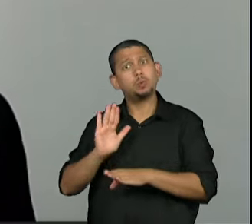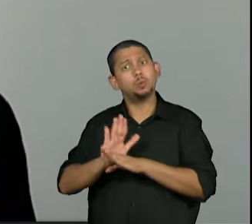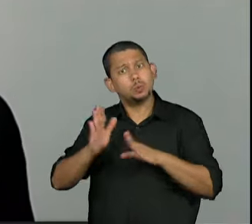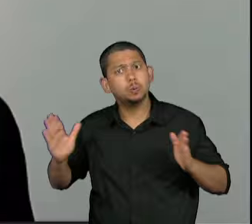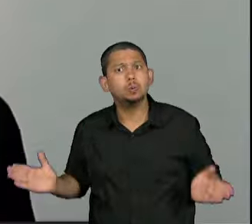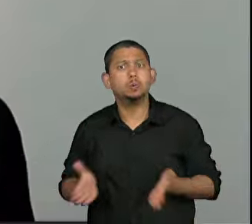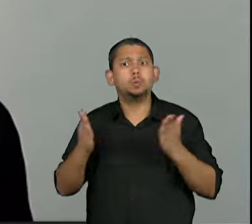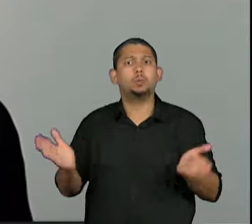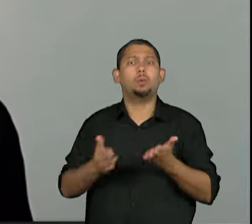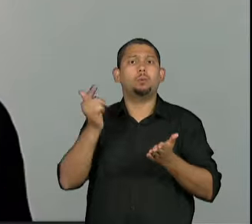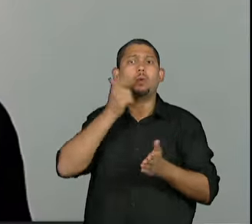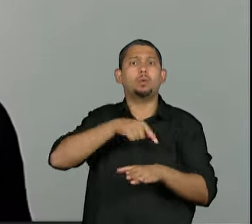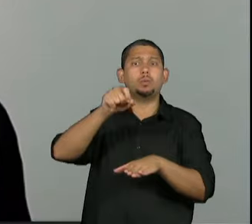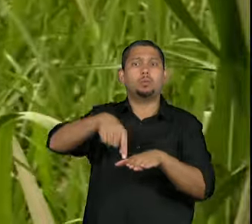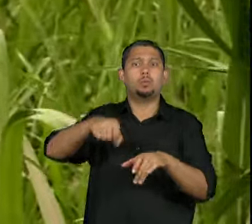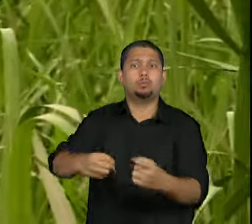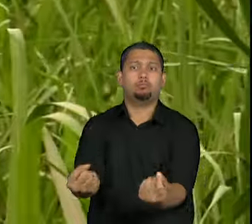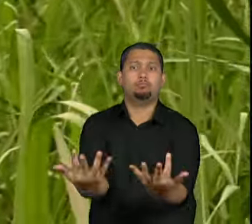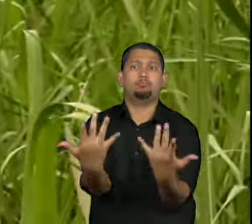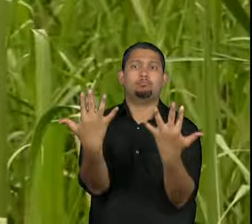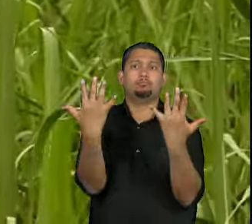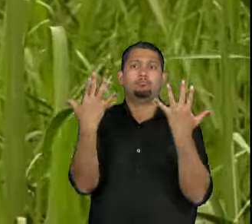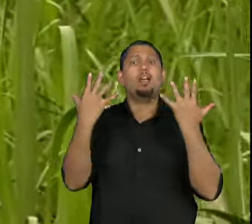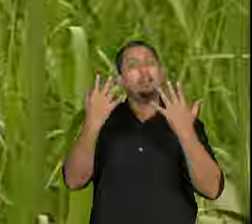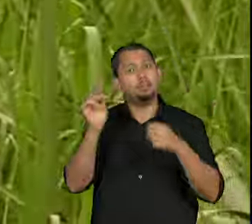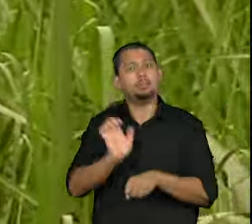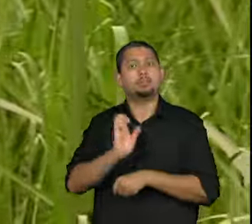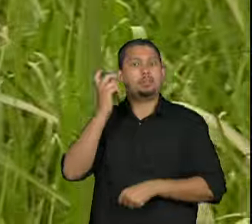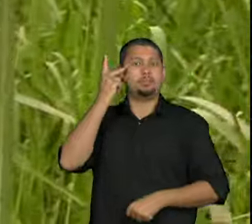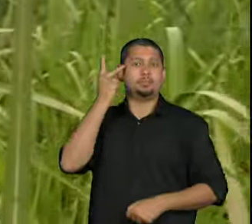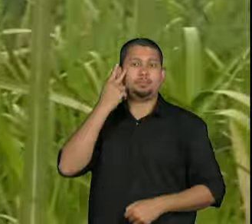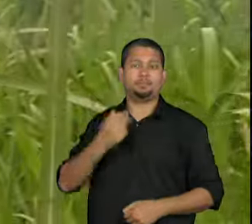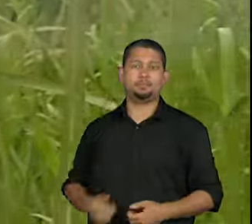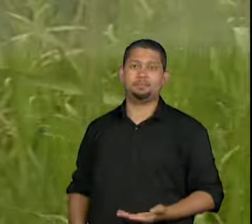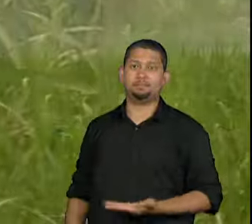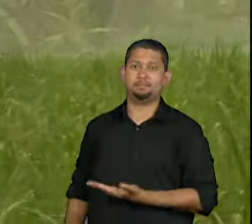esse reflorestamento no estado de São Paulo.